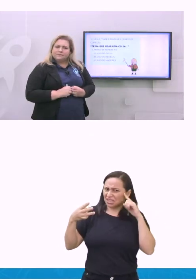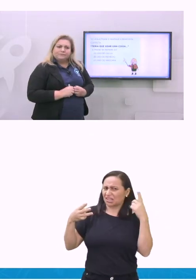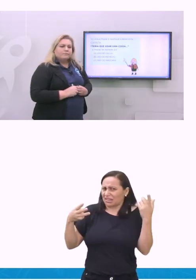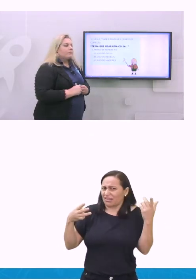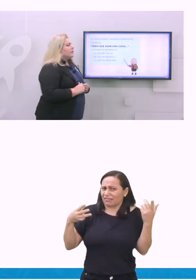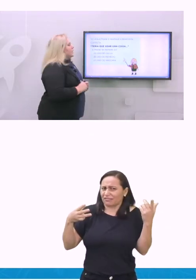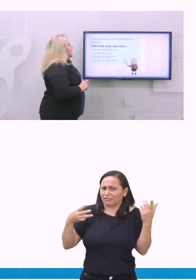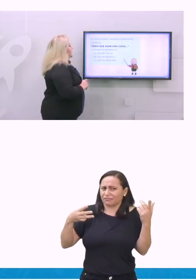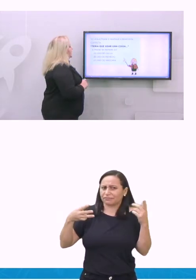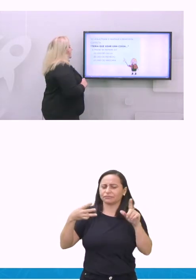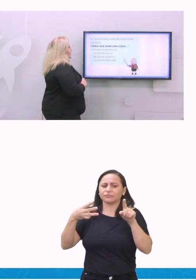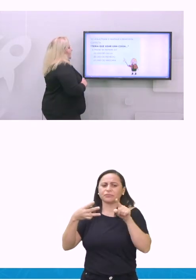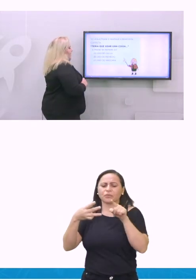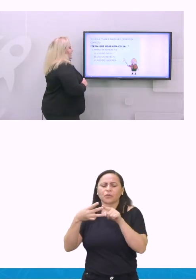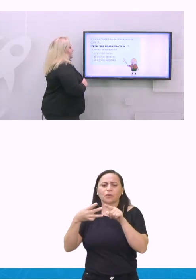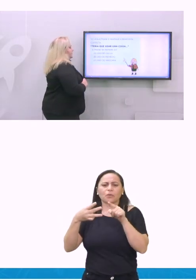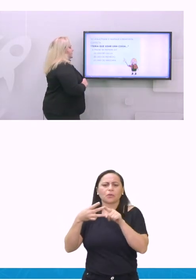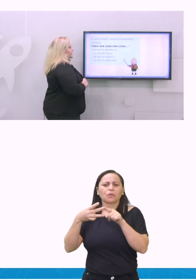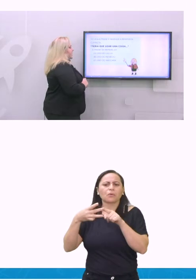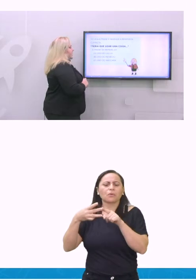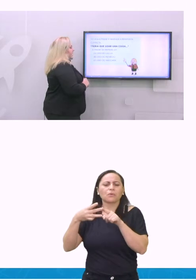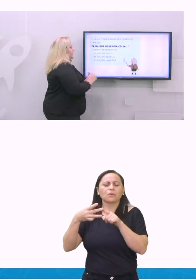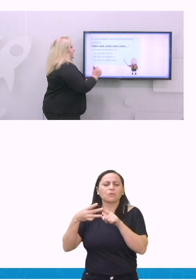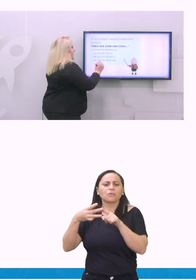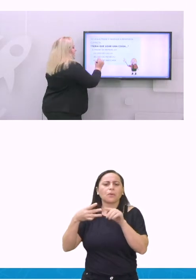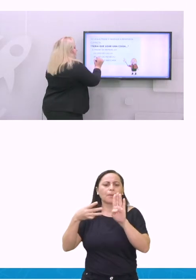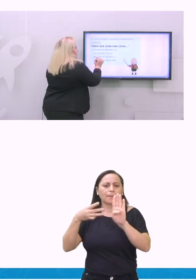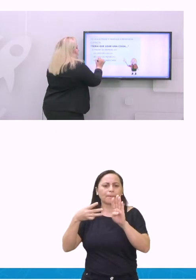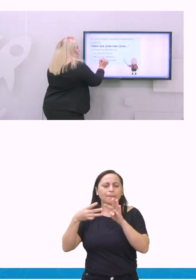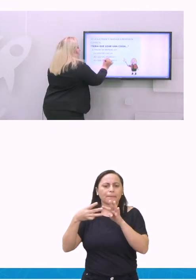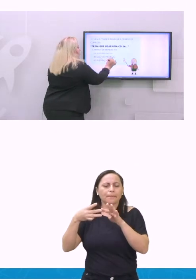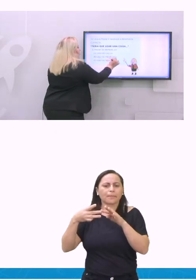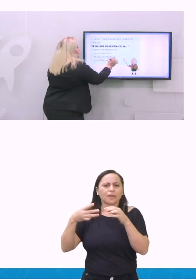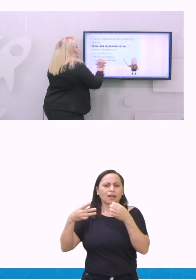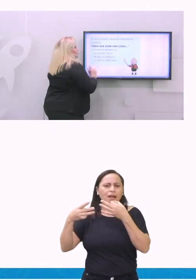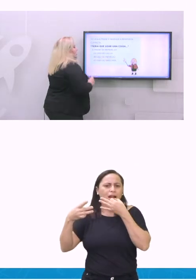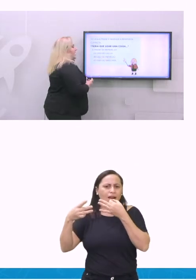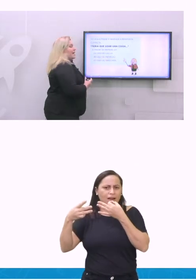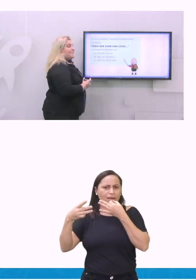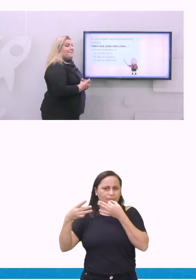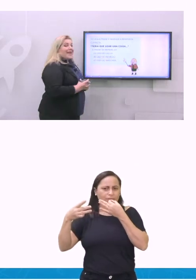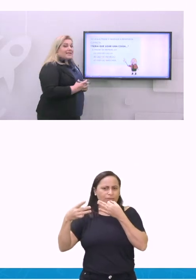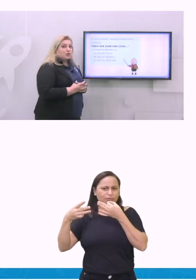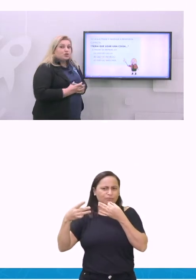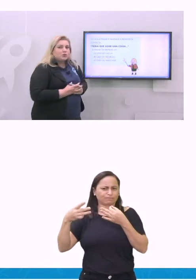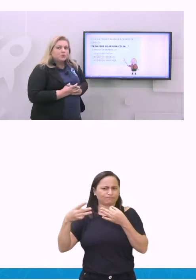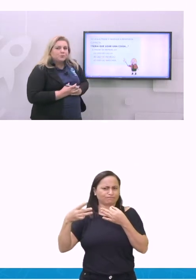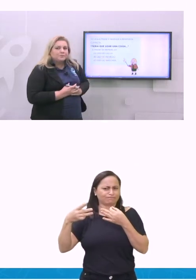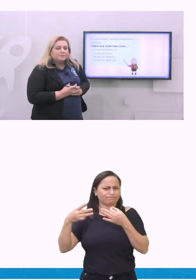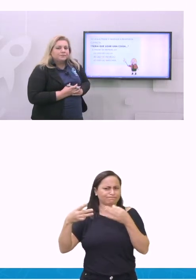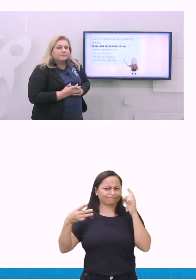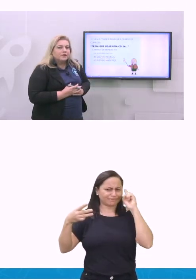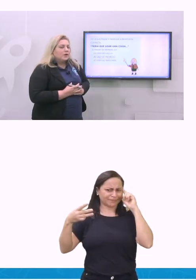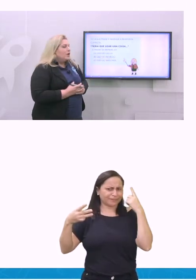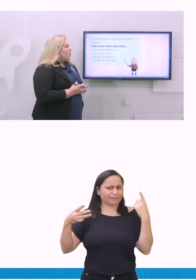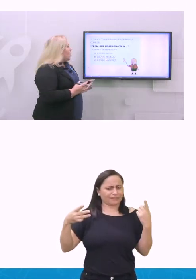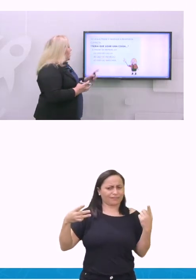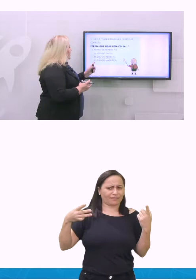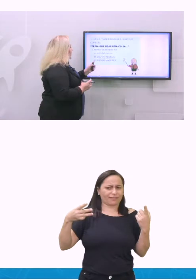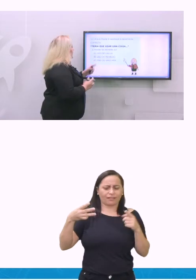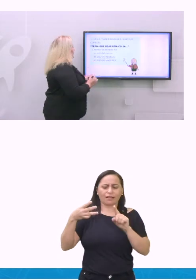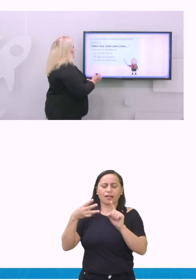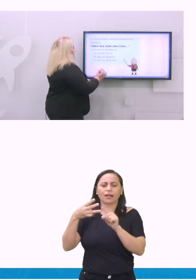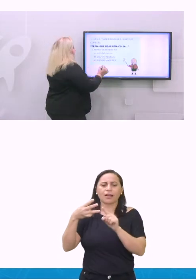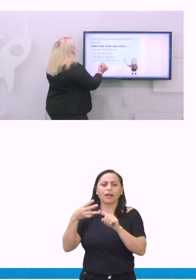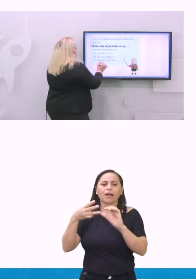calça? Letra B. Será que era o uso de remédio? Ou